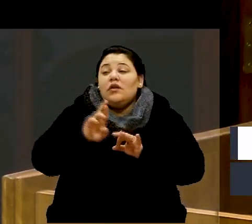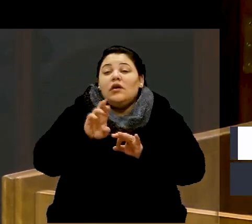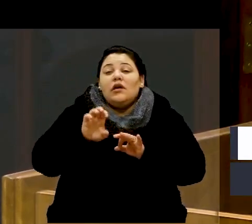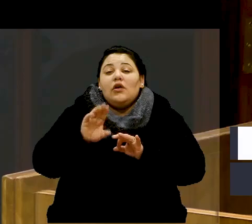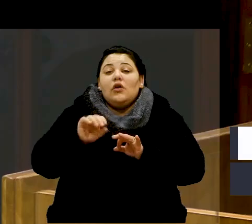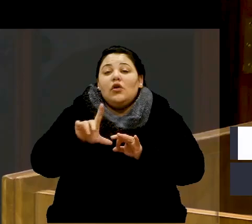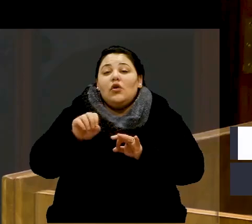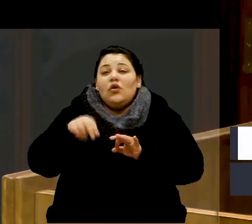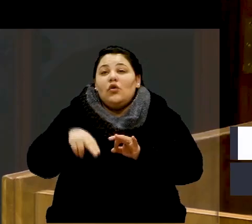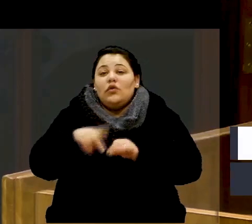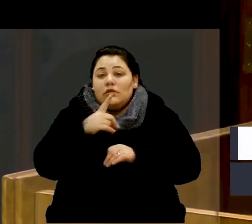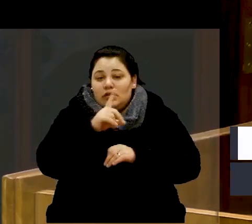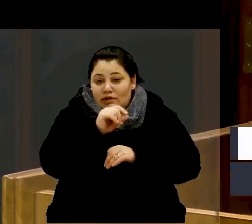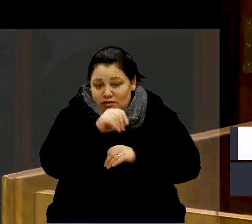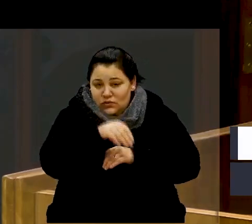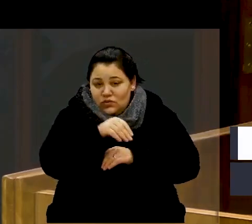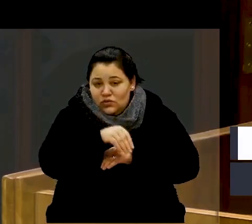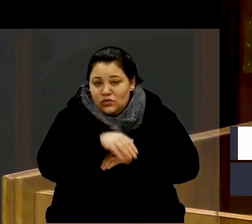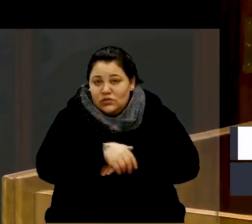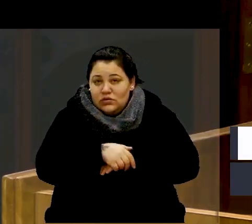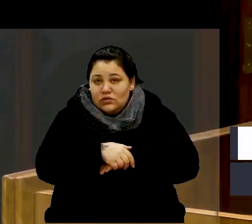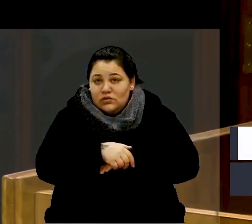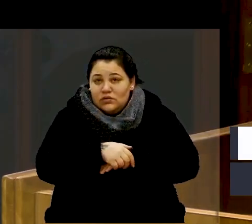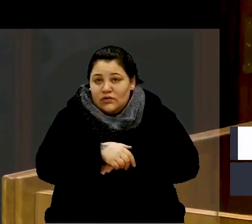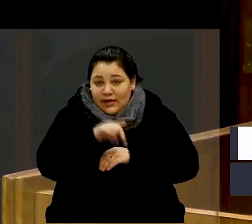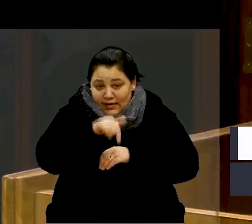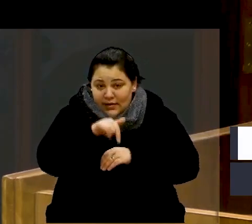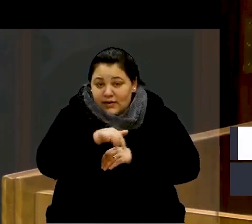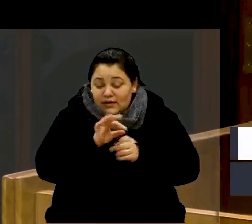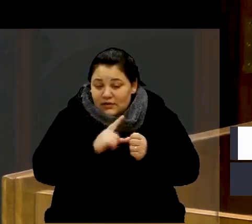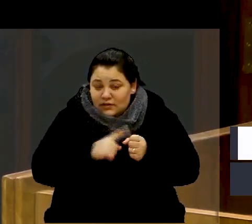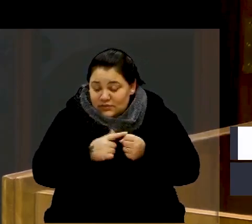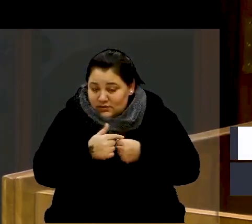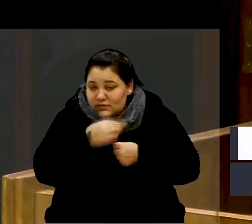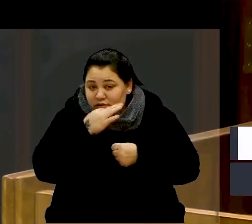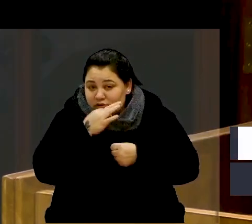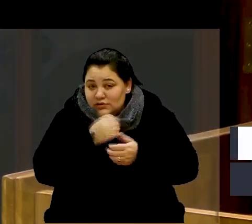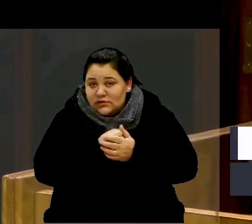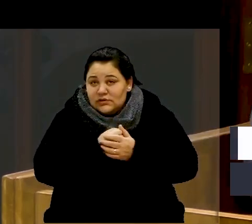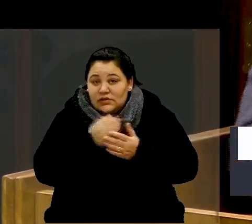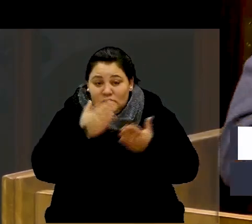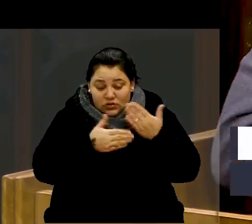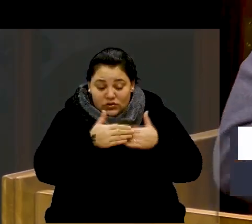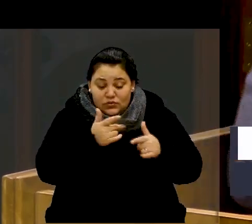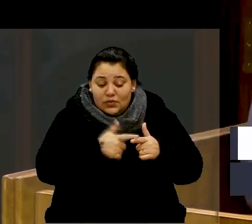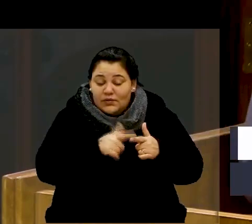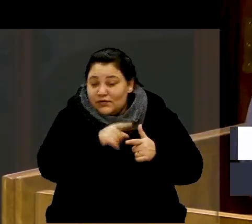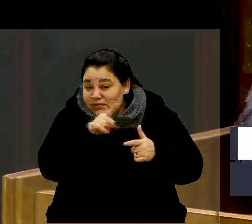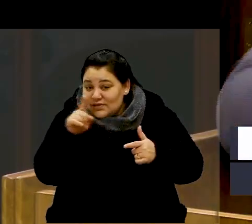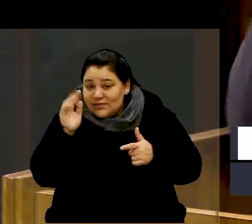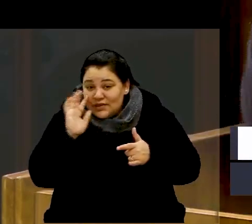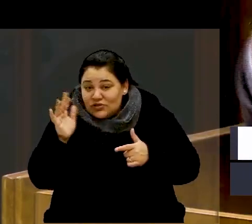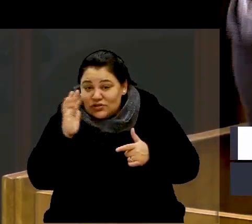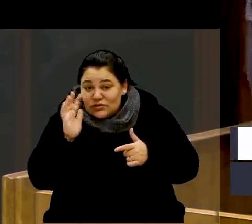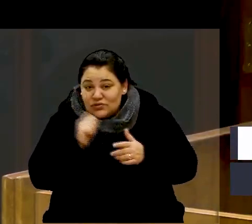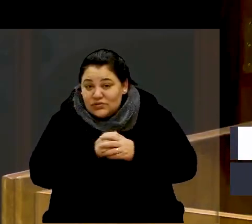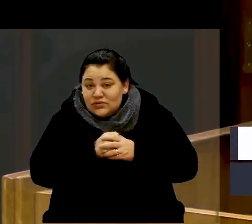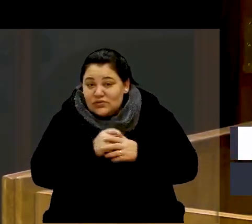cidade? 10 minutos, talvez, sabe? Mas é aqui. E todos os problemas que a gente possa imaginar